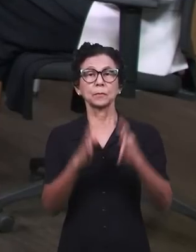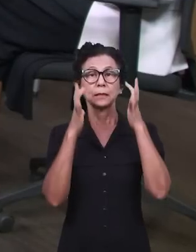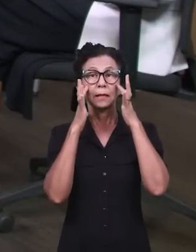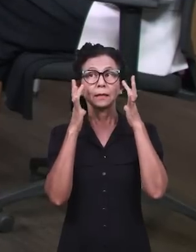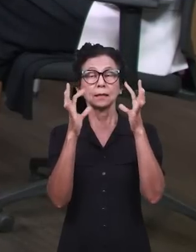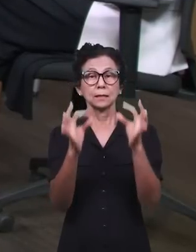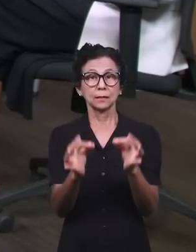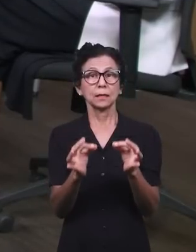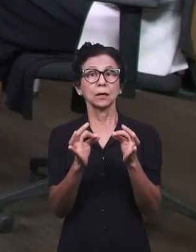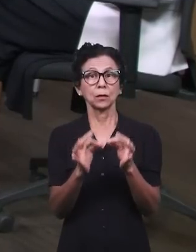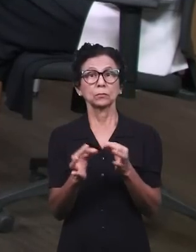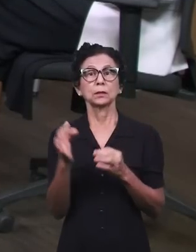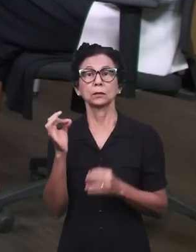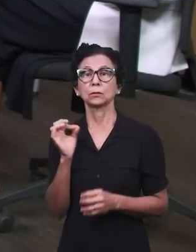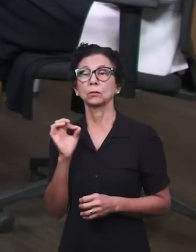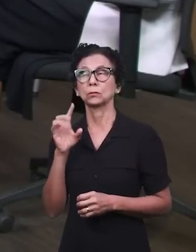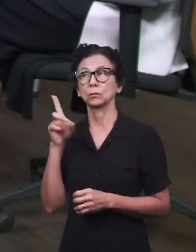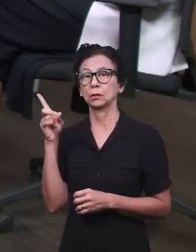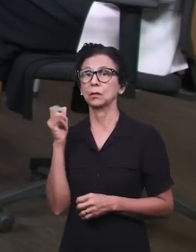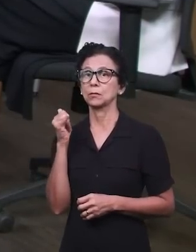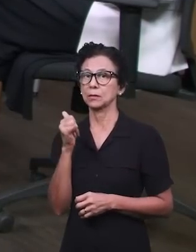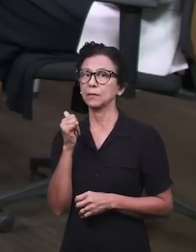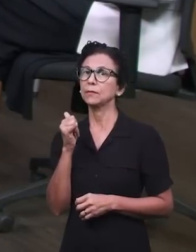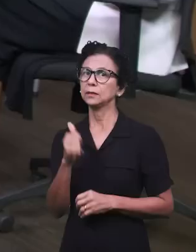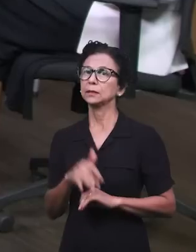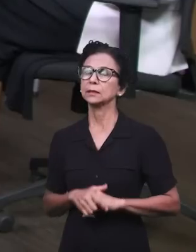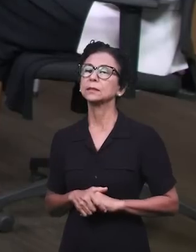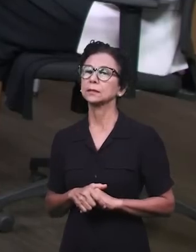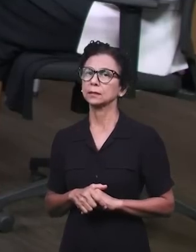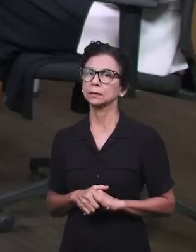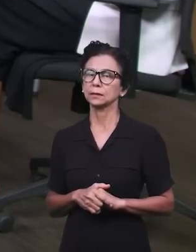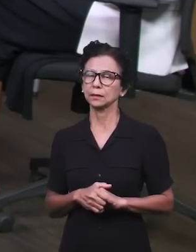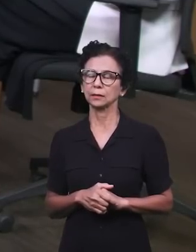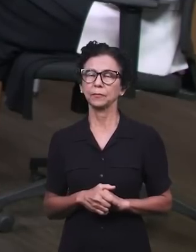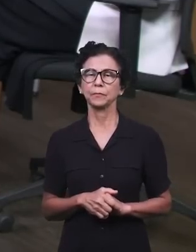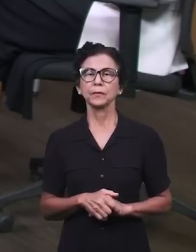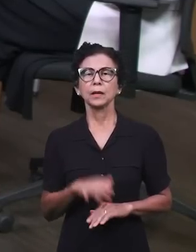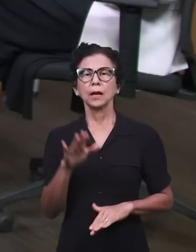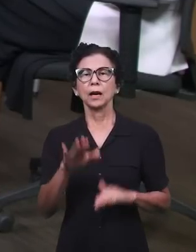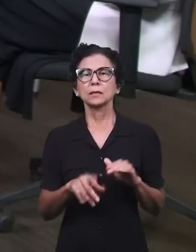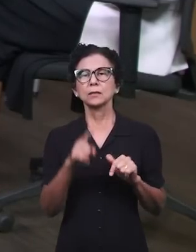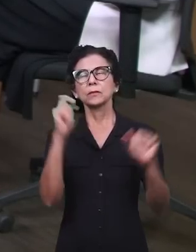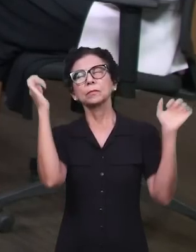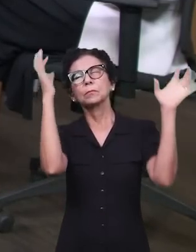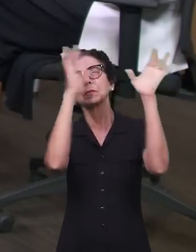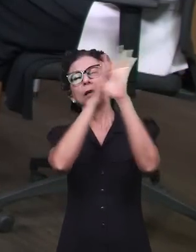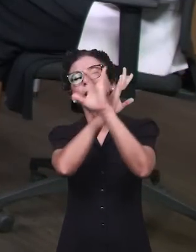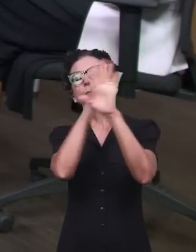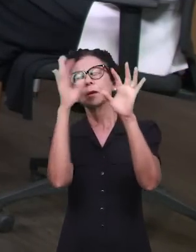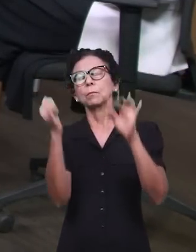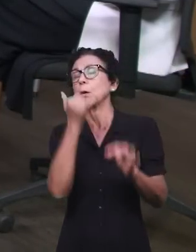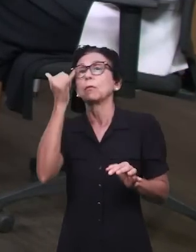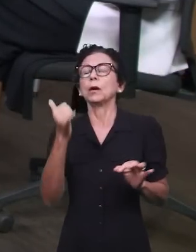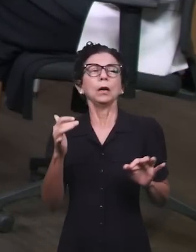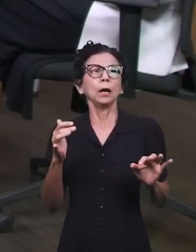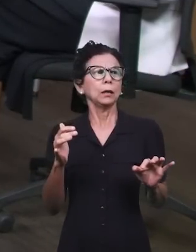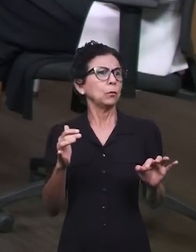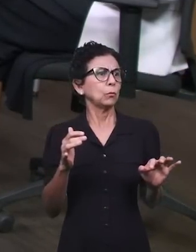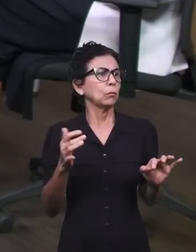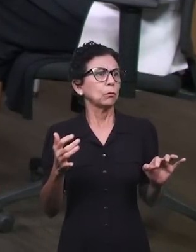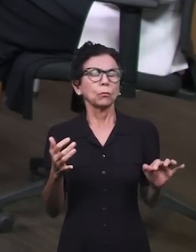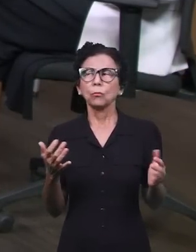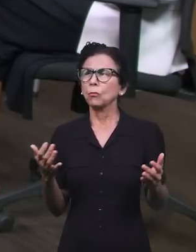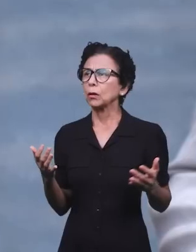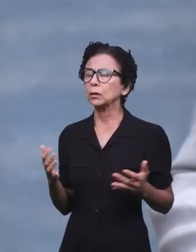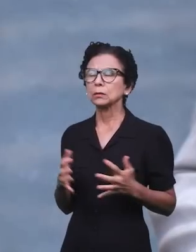Deus, nós nunca seremos pegos desprevenidos. Às vezes você pensa que, puxa vida, aconteceu isso, aí você começa a lembrar, bem que o Senhor deu